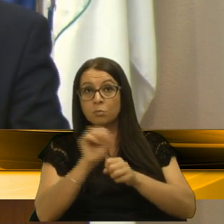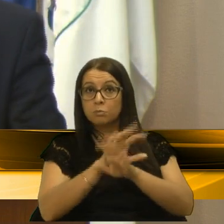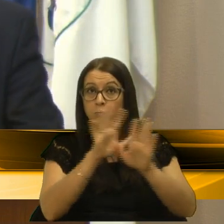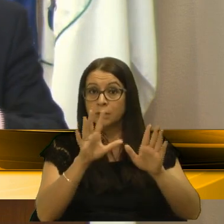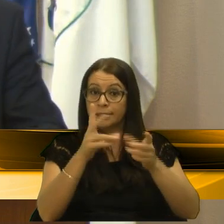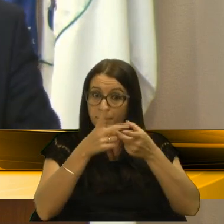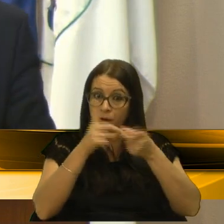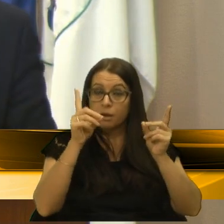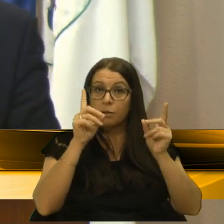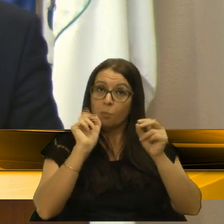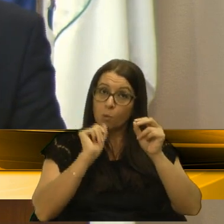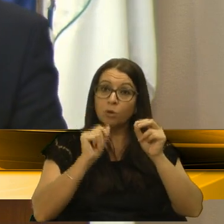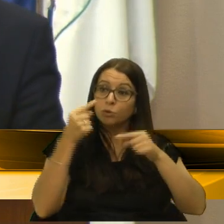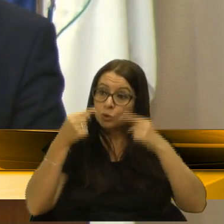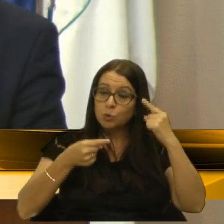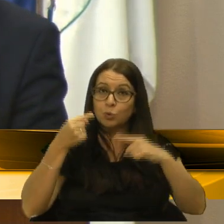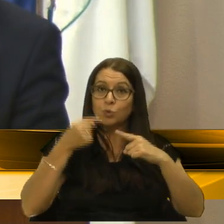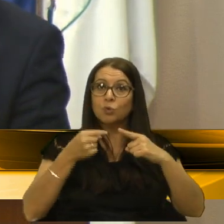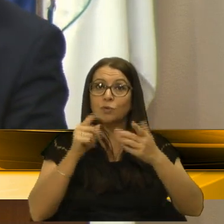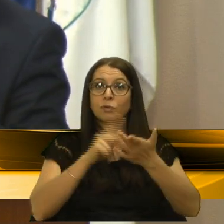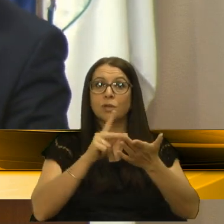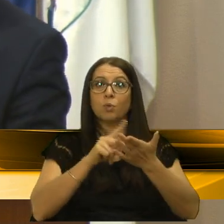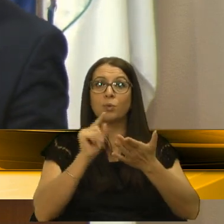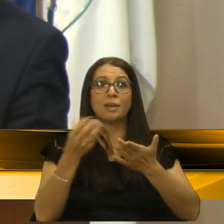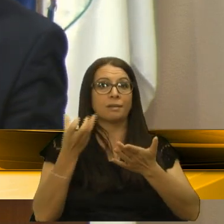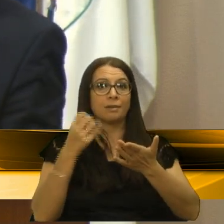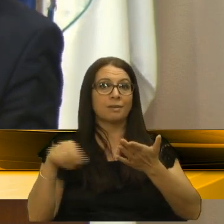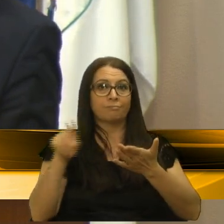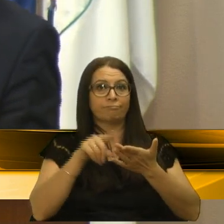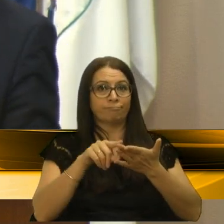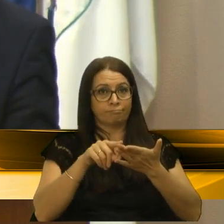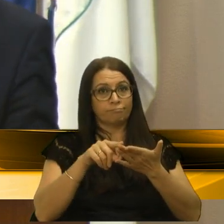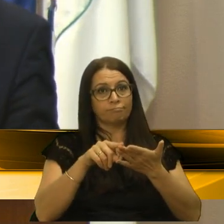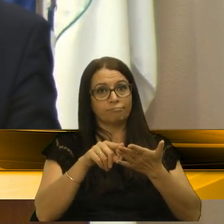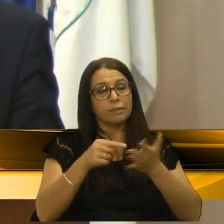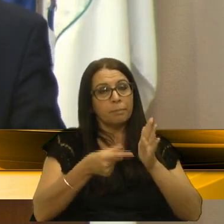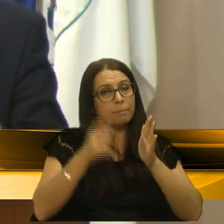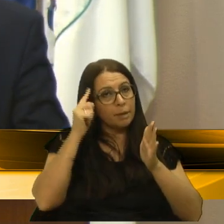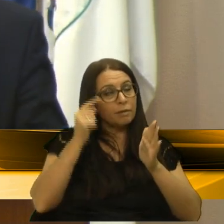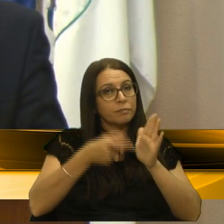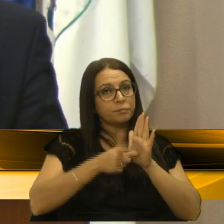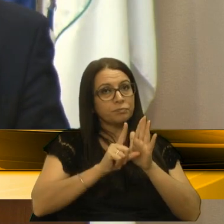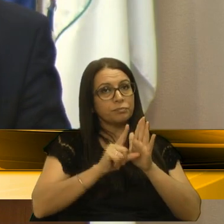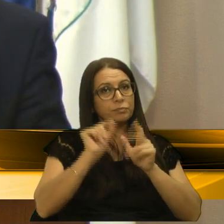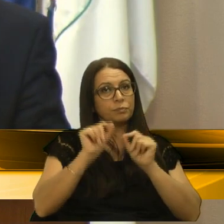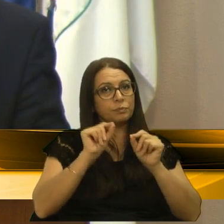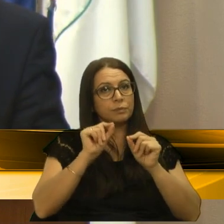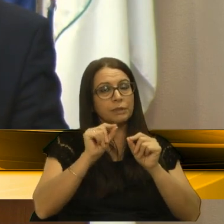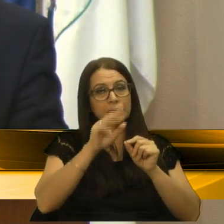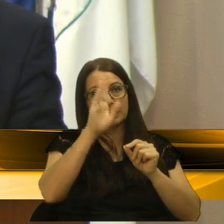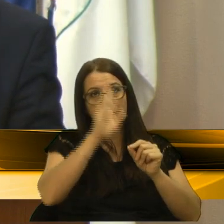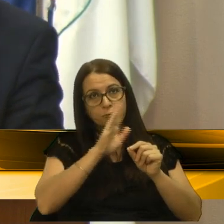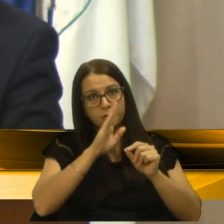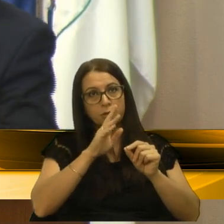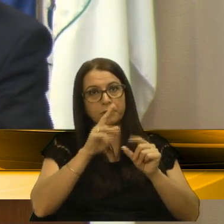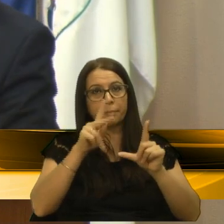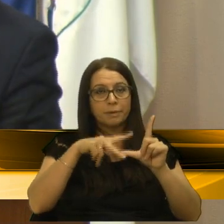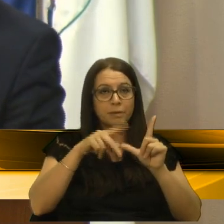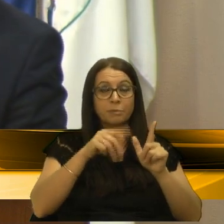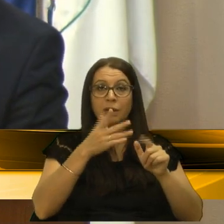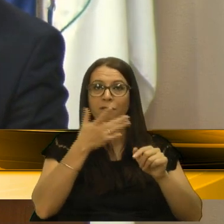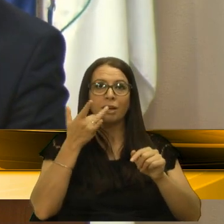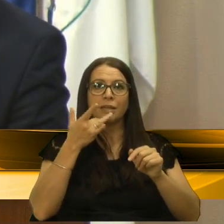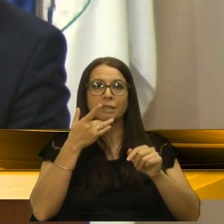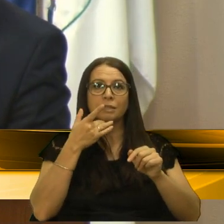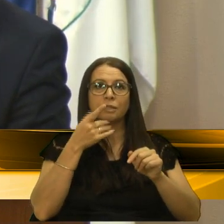democrático, que a gente possa discutir realmente o que a gente quer. Já antecipo de que essa questão das gratuidades, é muito fácil a gente